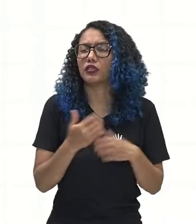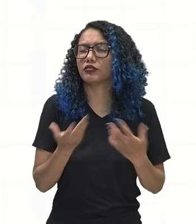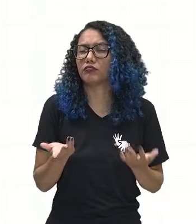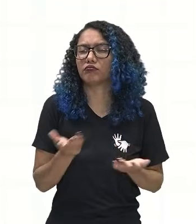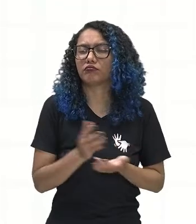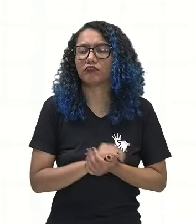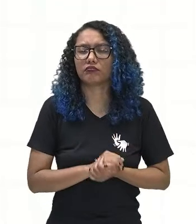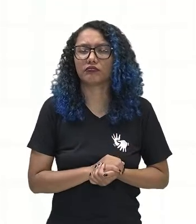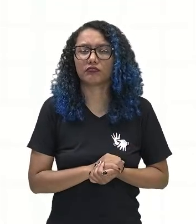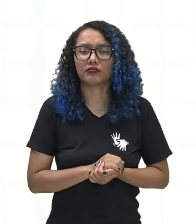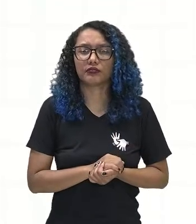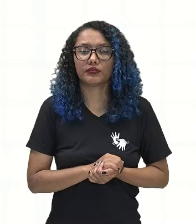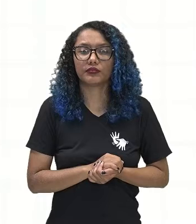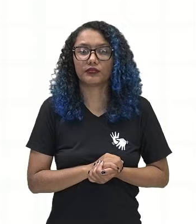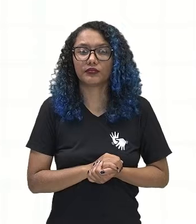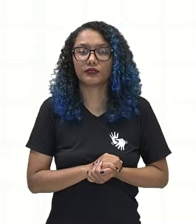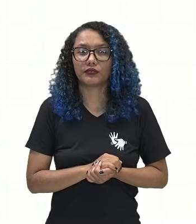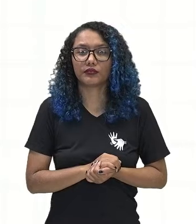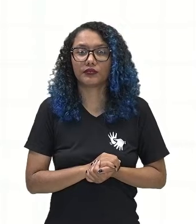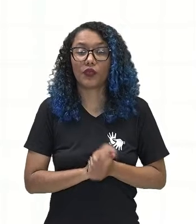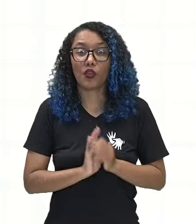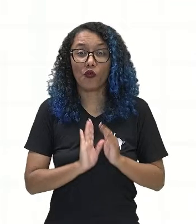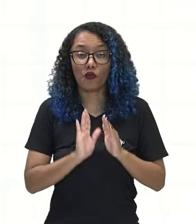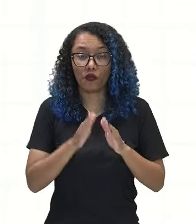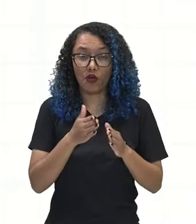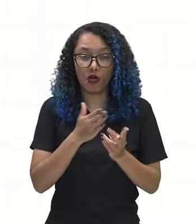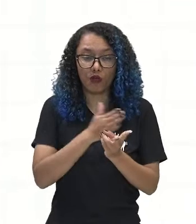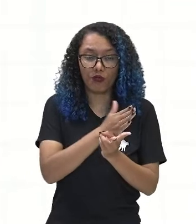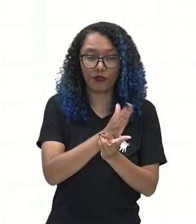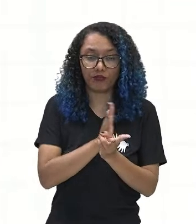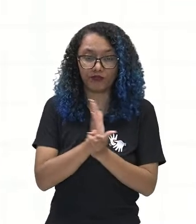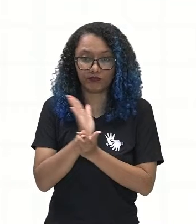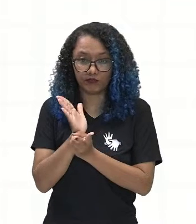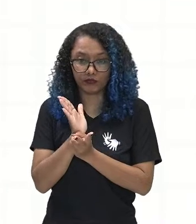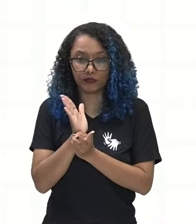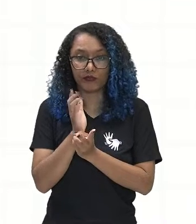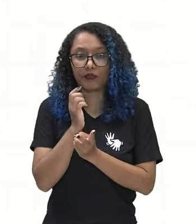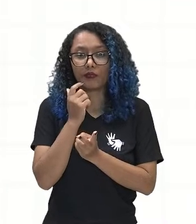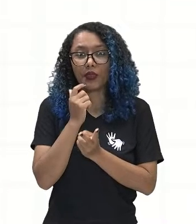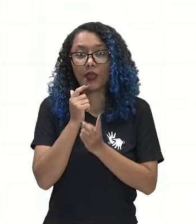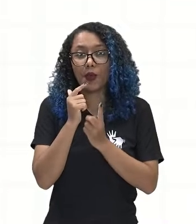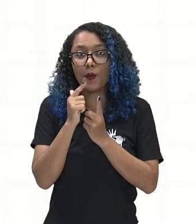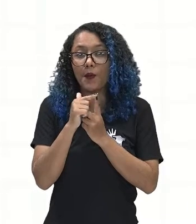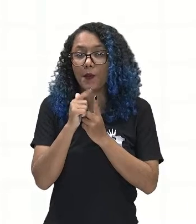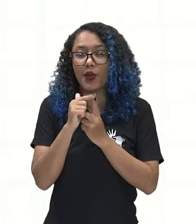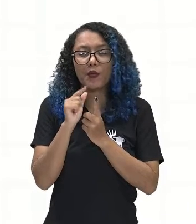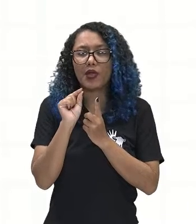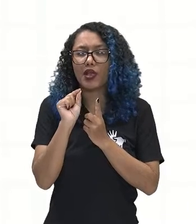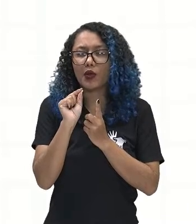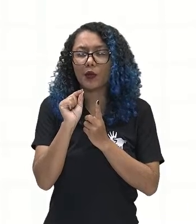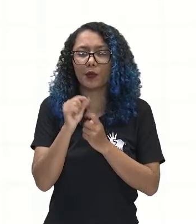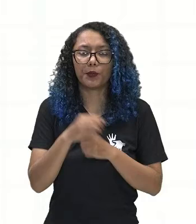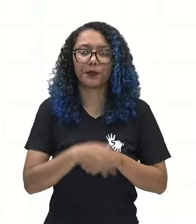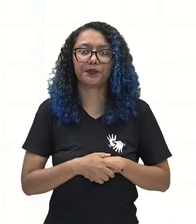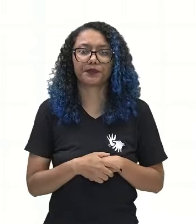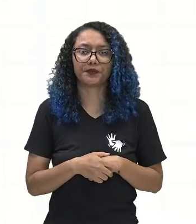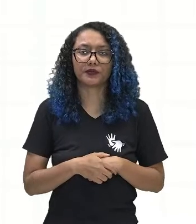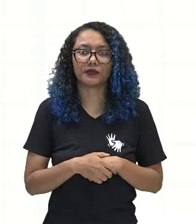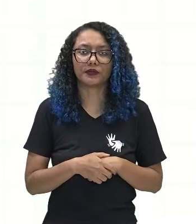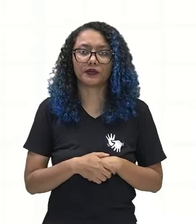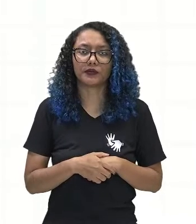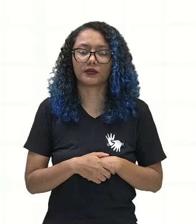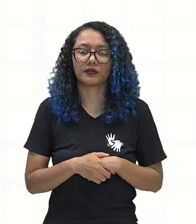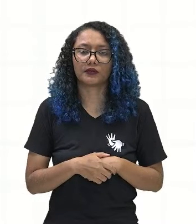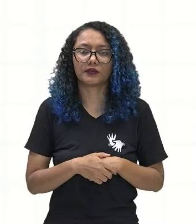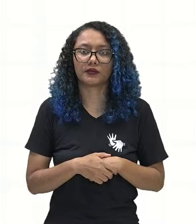vão operar em dois âmbitos básicos. Elas vão atingir o ser humano em dois